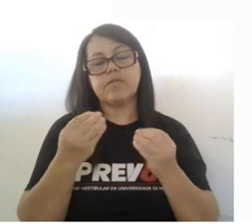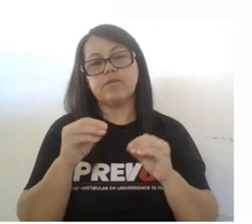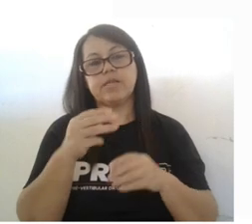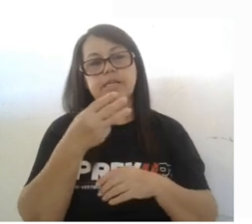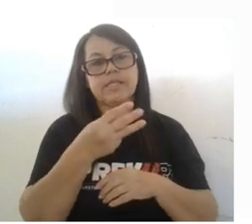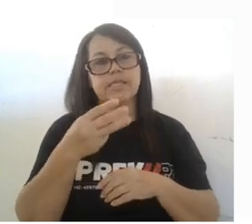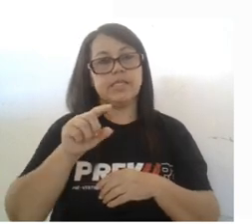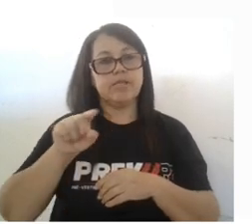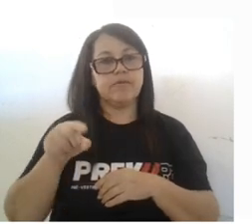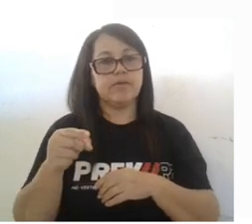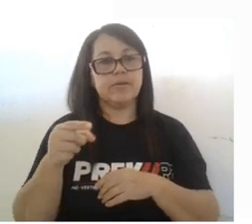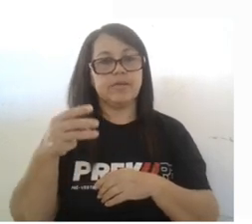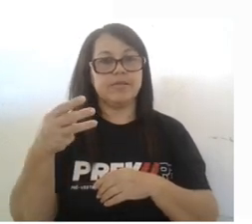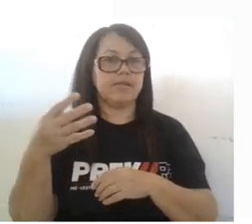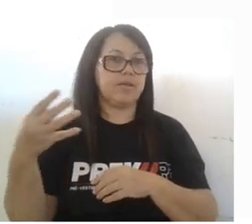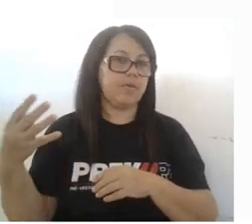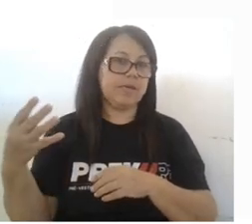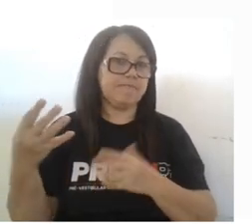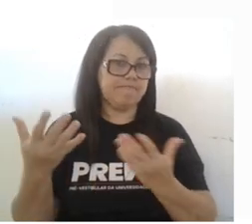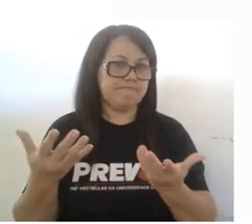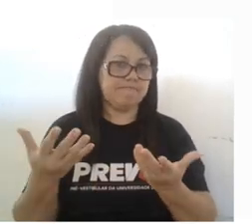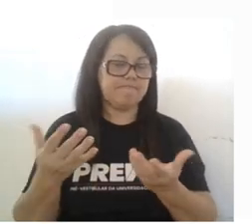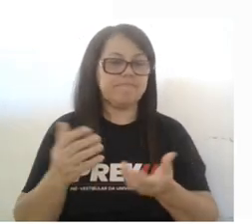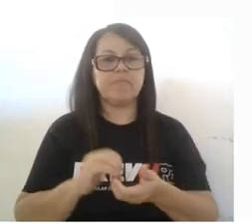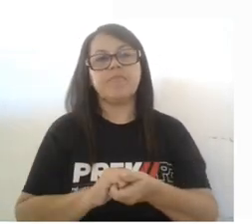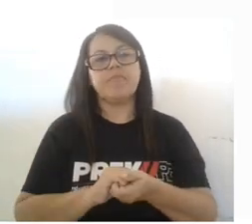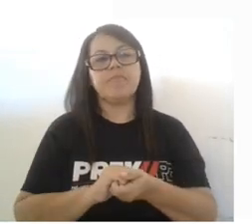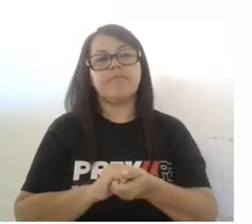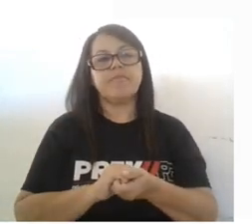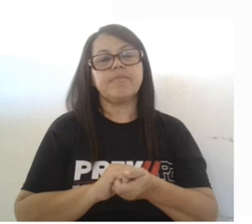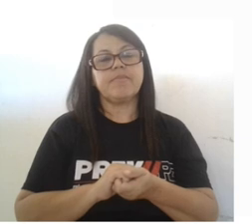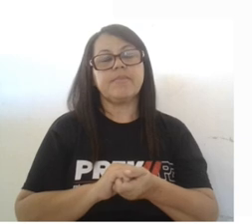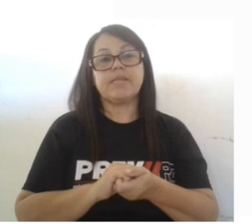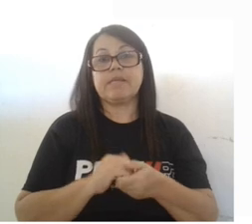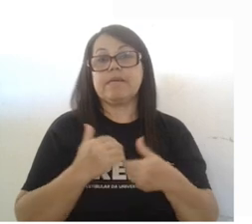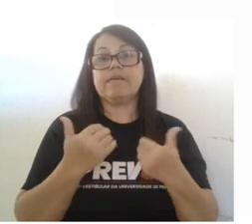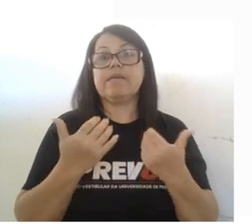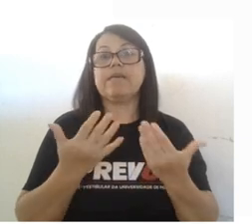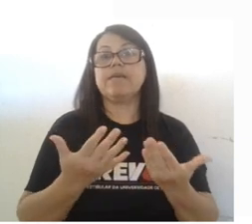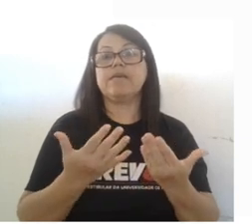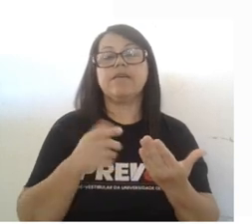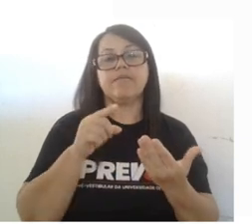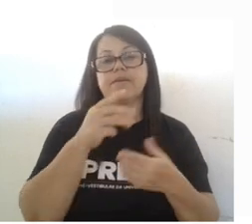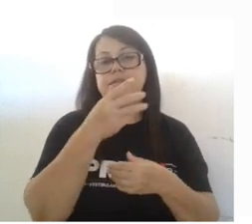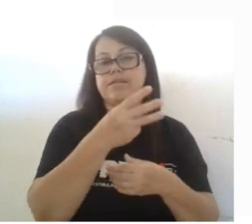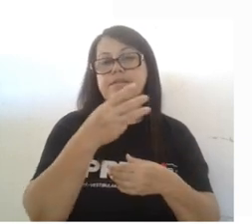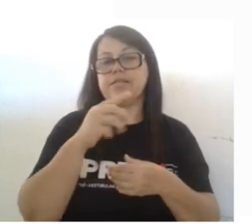colocar 33,34, certo? E aí essa daqui ia ficar